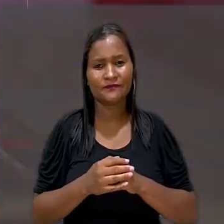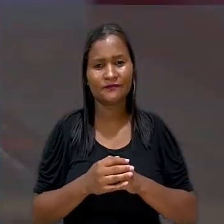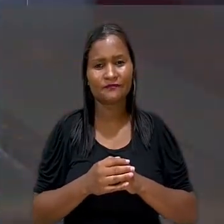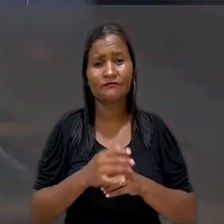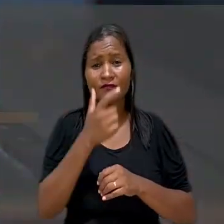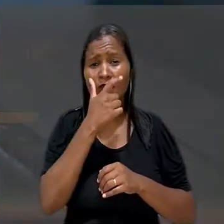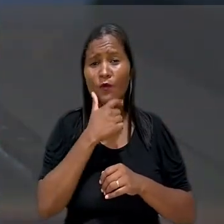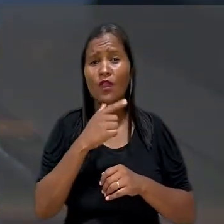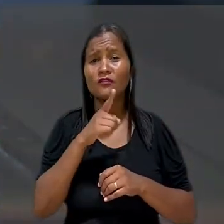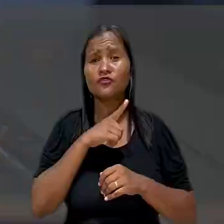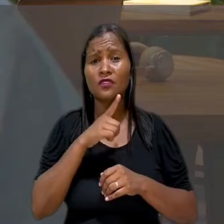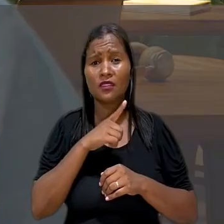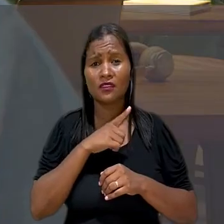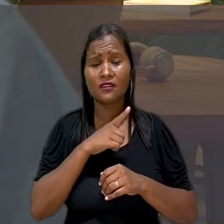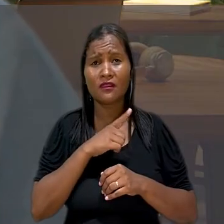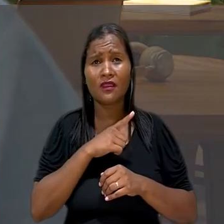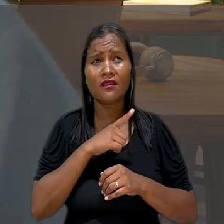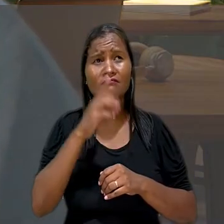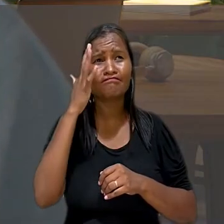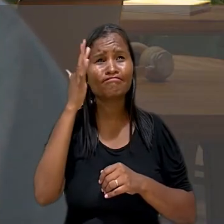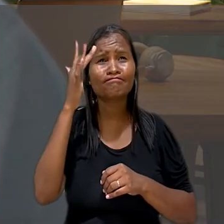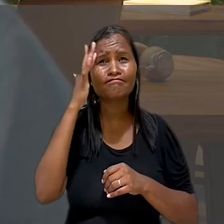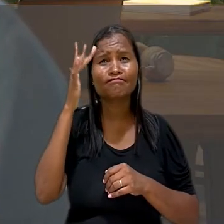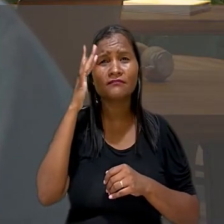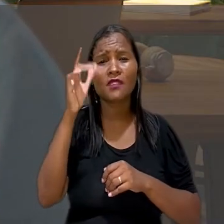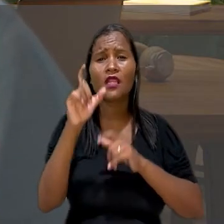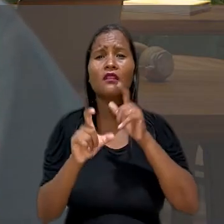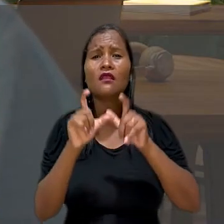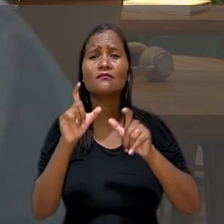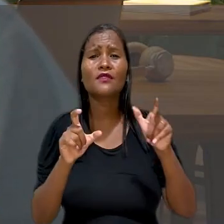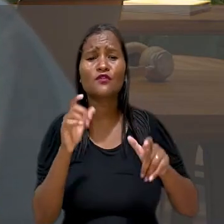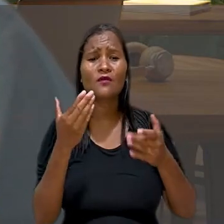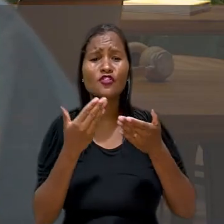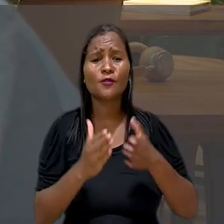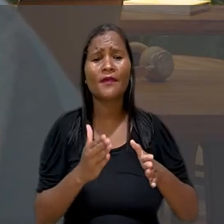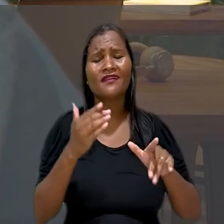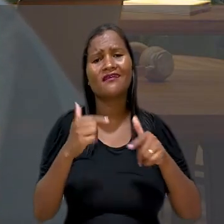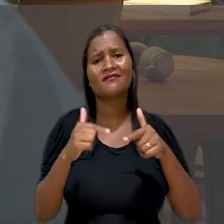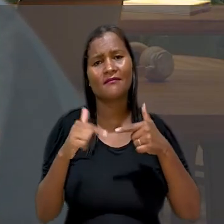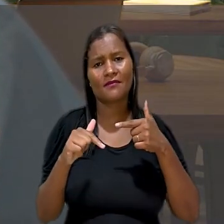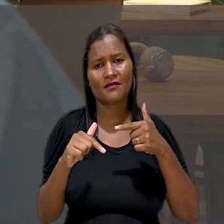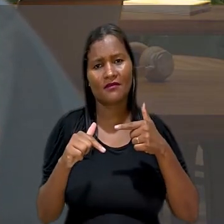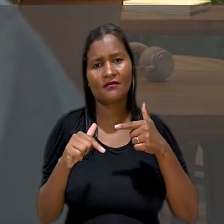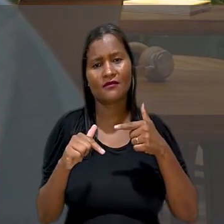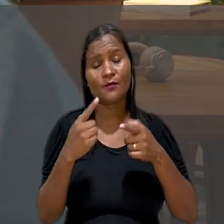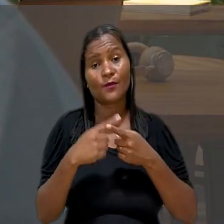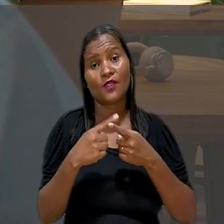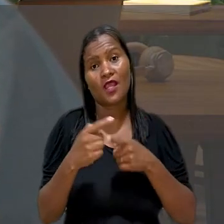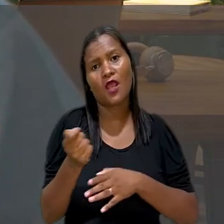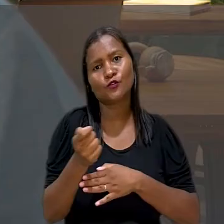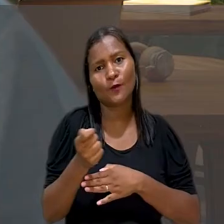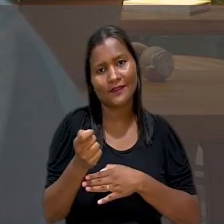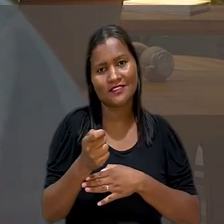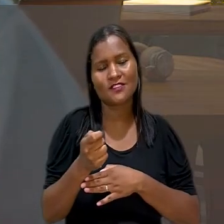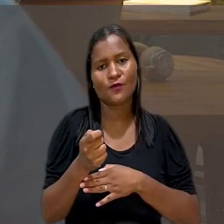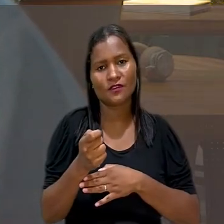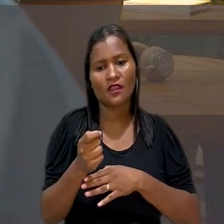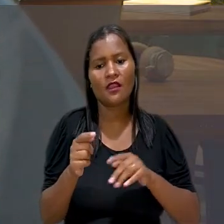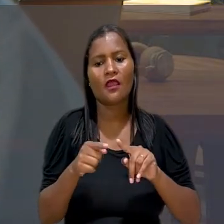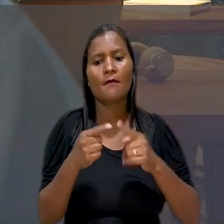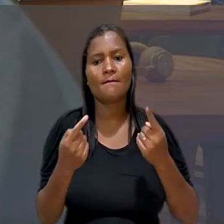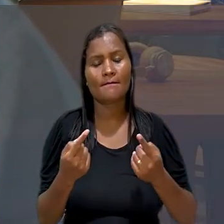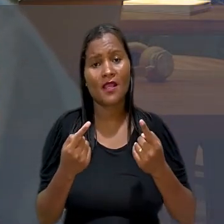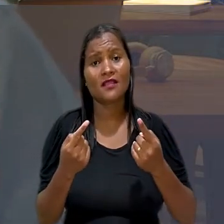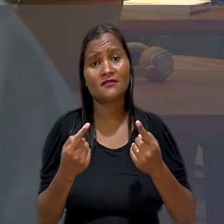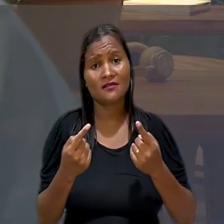Eu acho que existe um certo imaginário nas pessoas da perda dos empregos, né, pela automação. Mas o